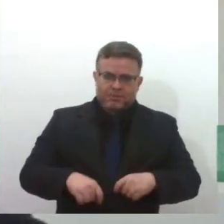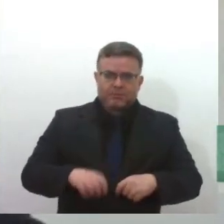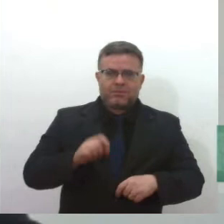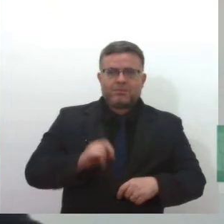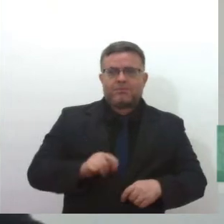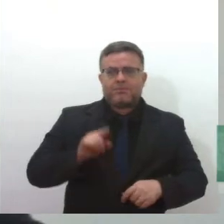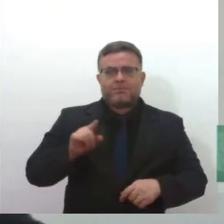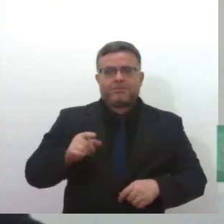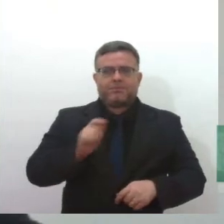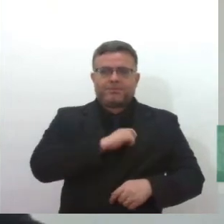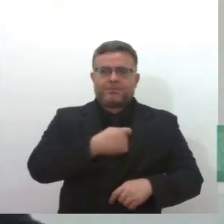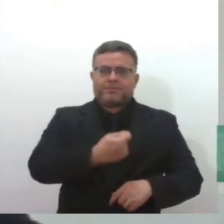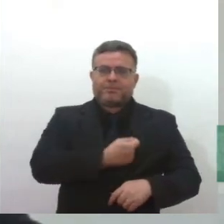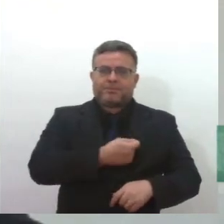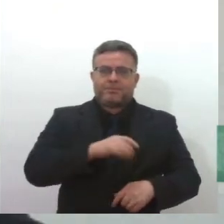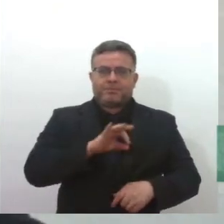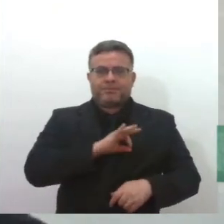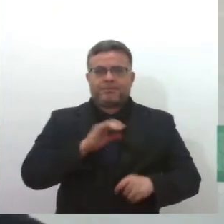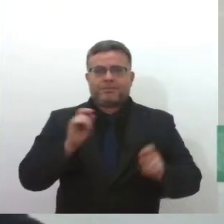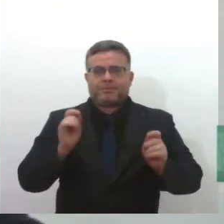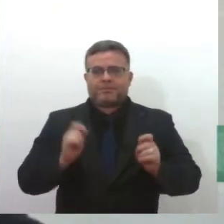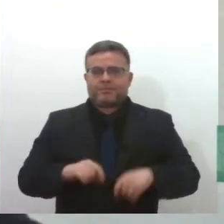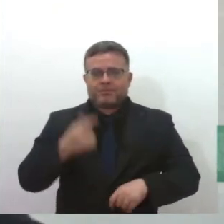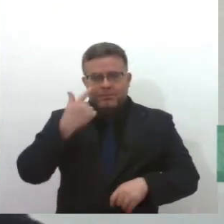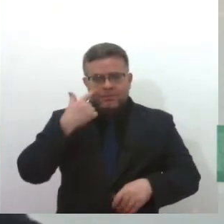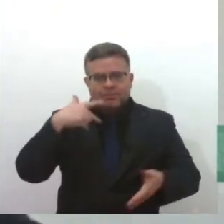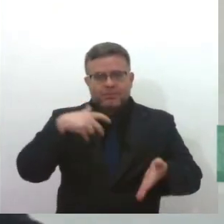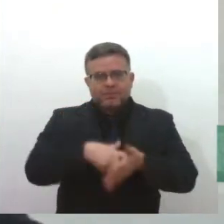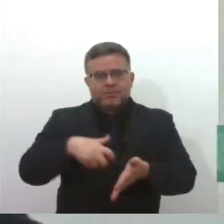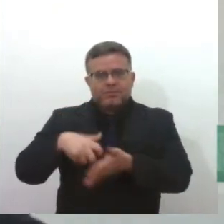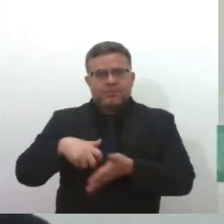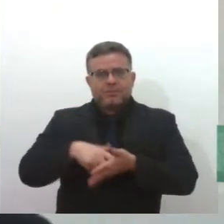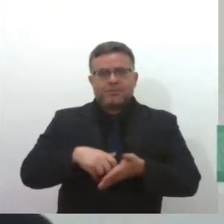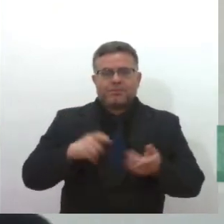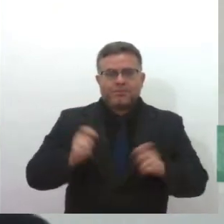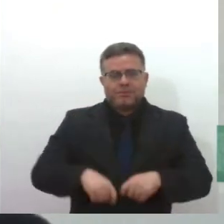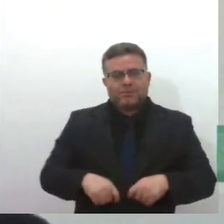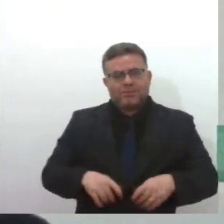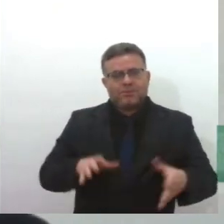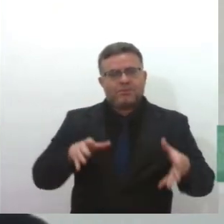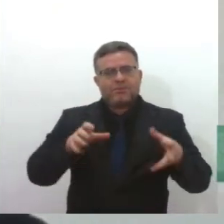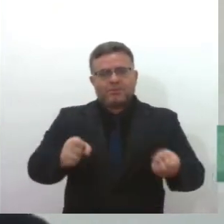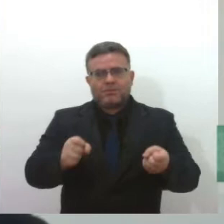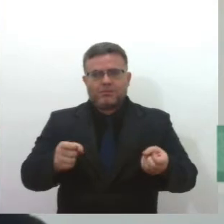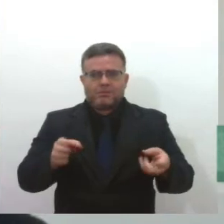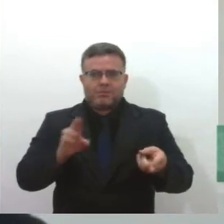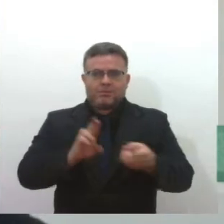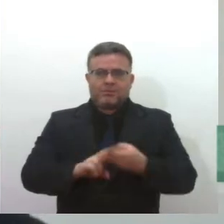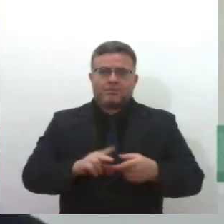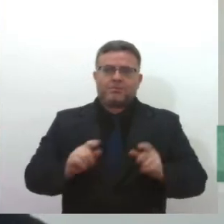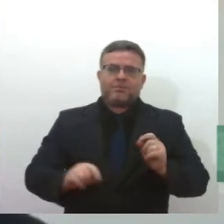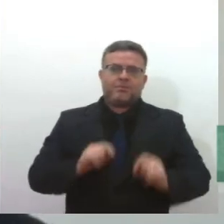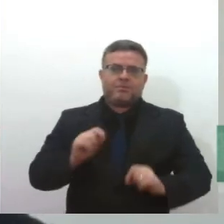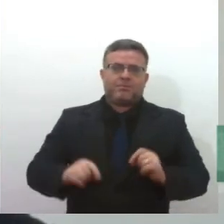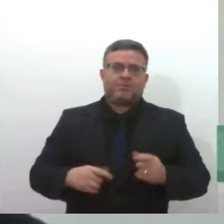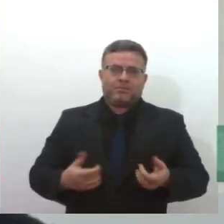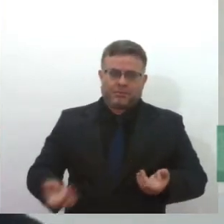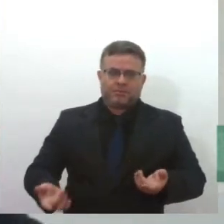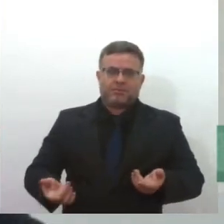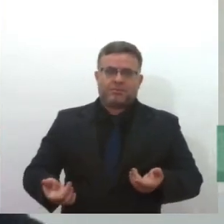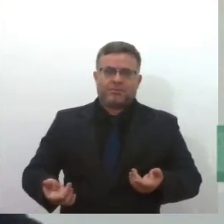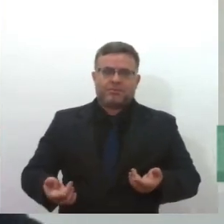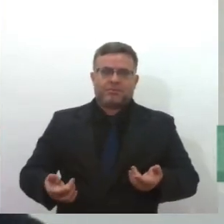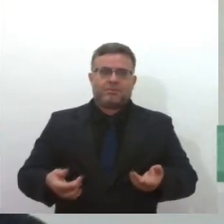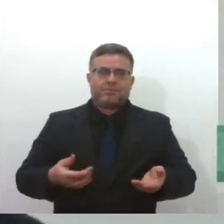entender que estão presentes as condições para a decretação da prisão preventiva. Então, o delegado de polícia, no próprio auto de prisão em flagrante delito, ele